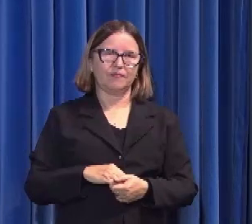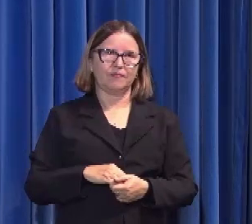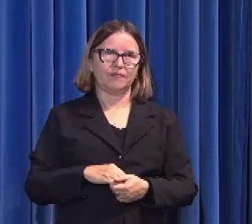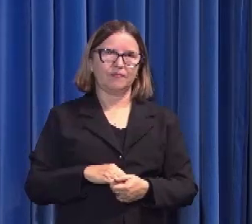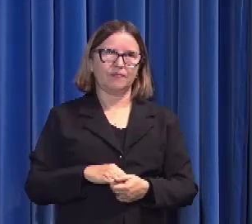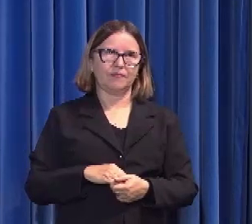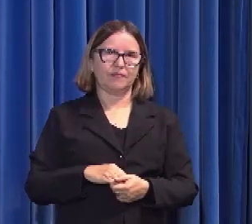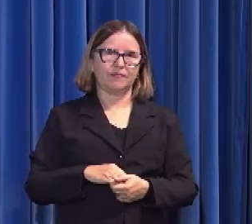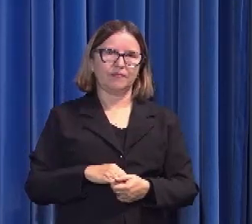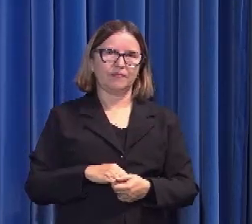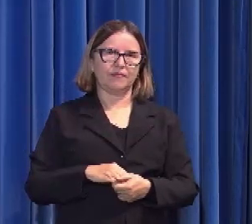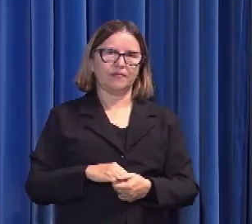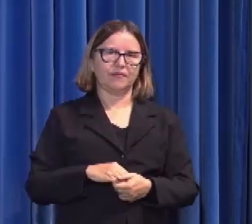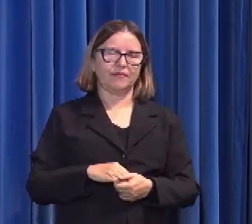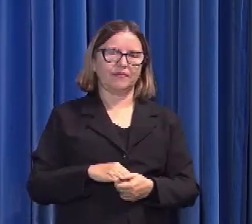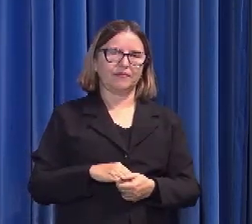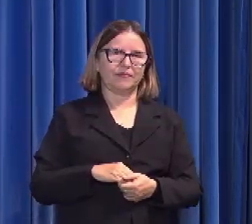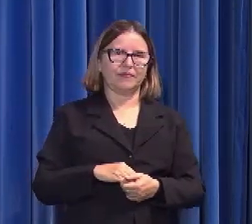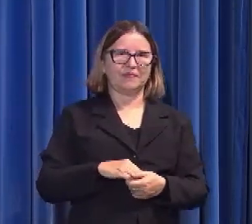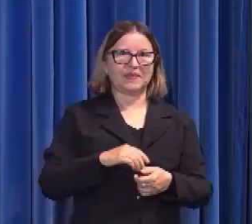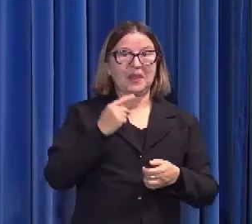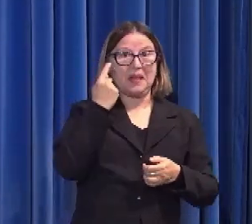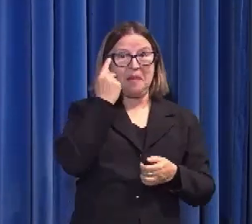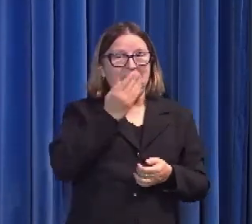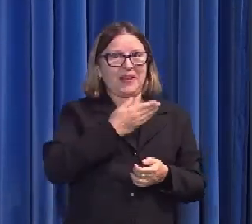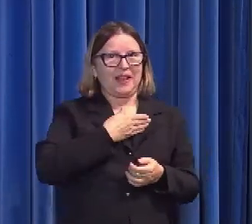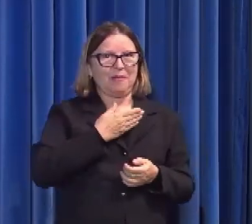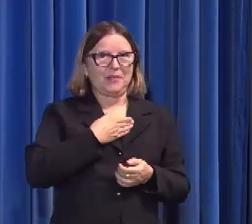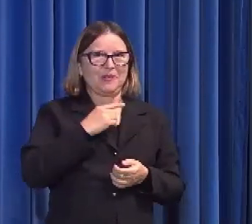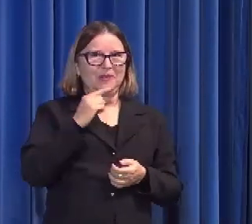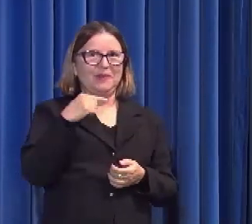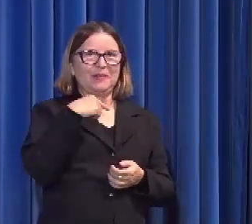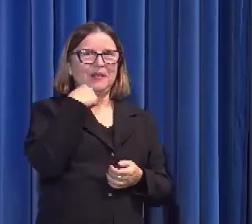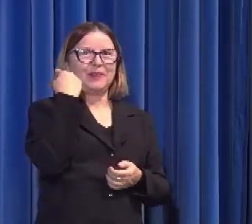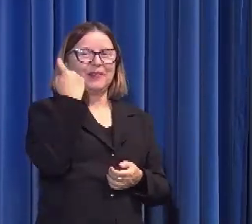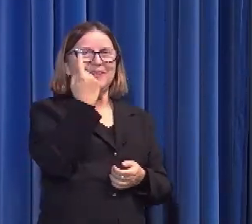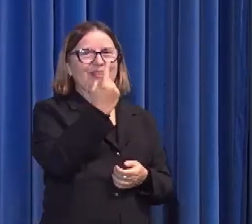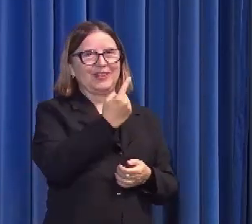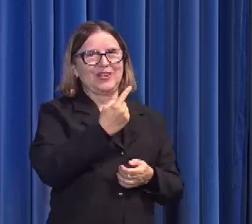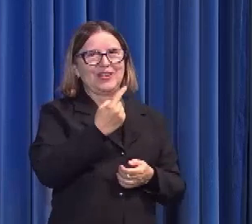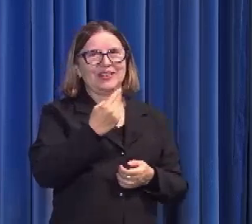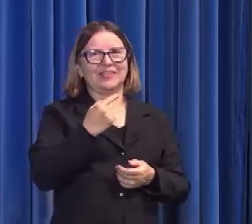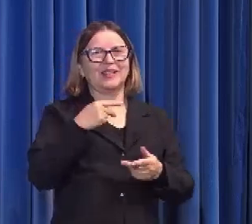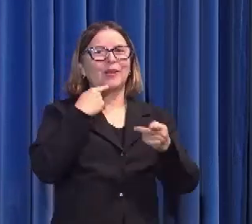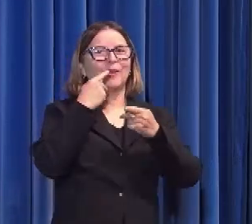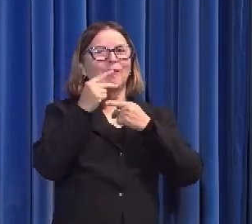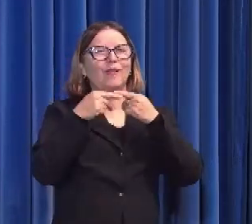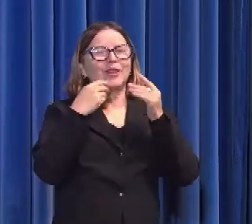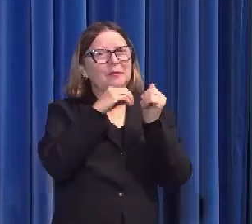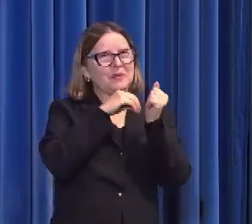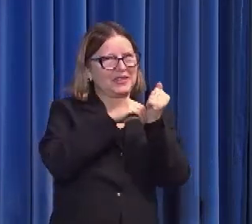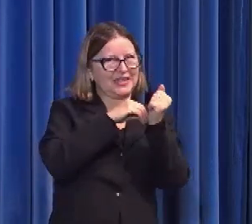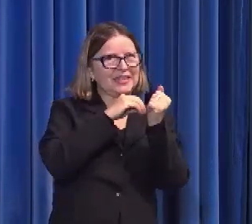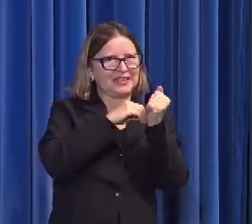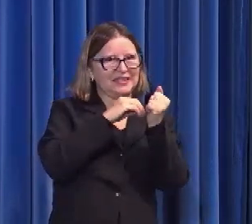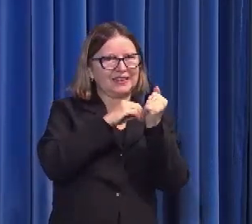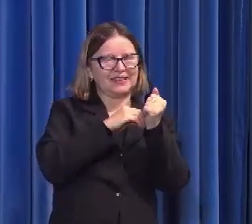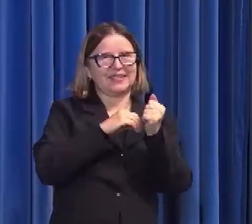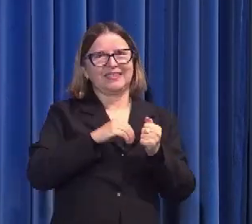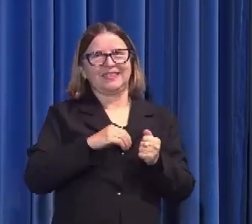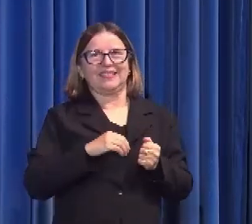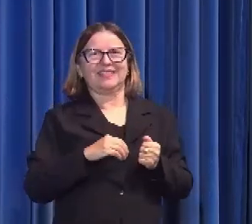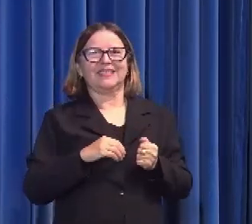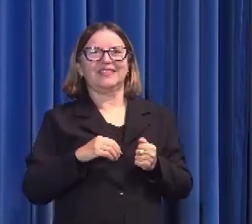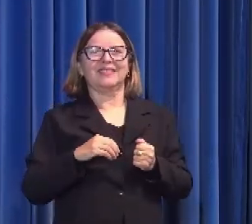amigo ao amigo nós revelamos os planos íntimos nós confidenciamos